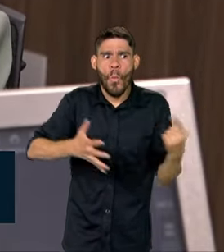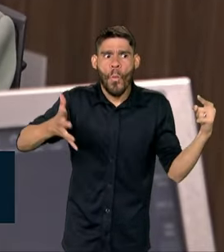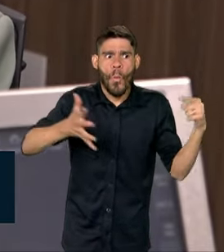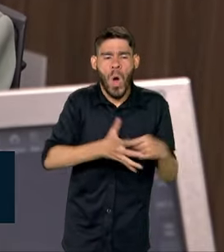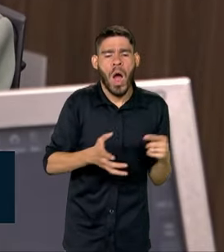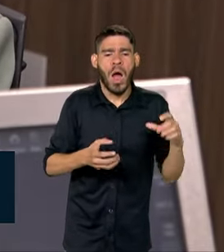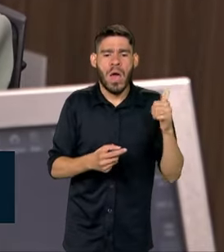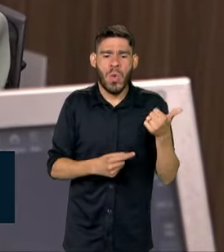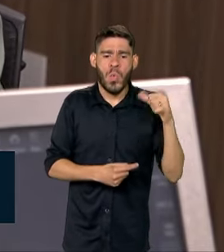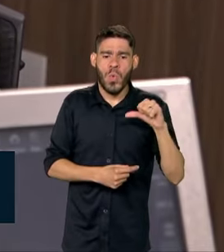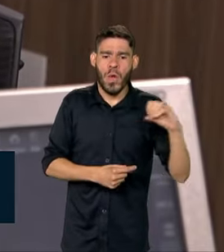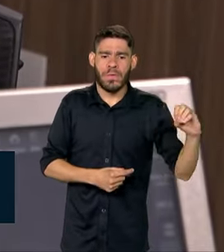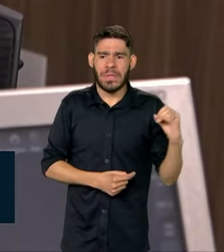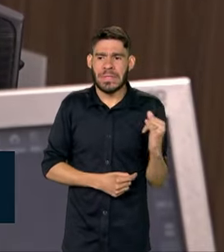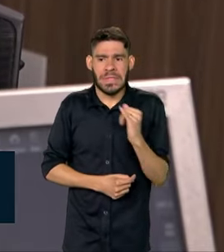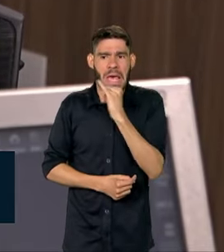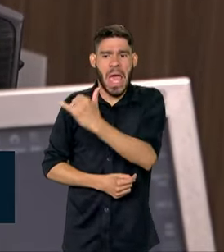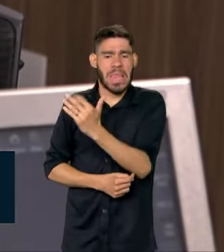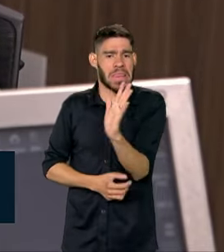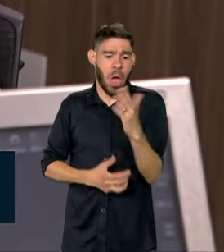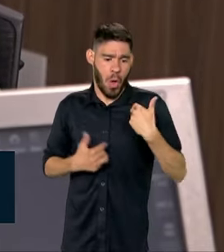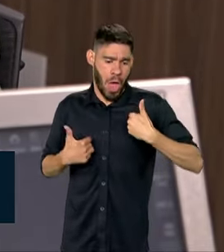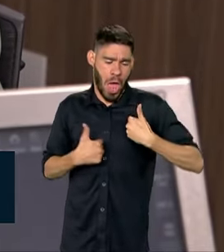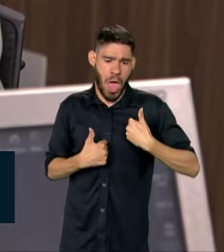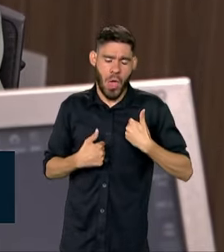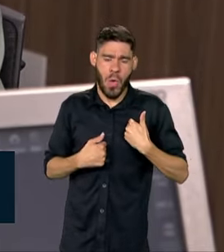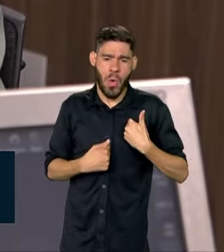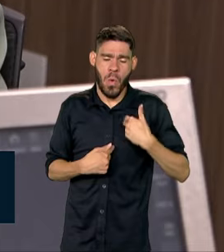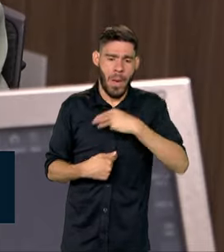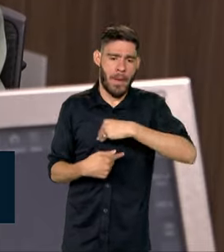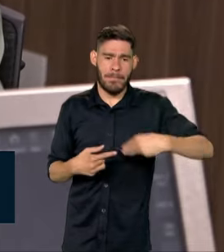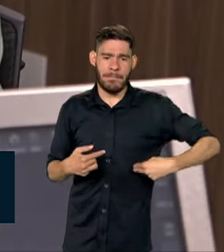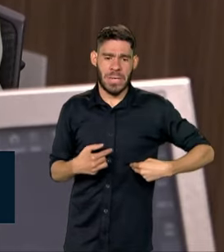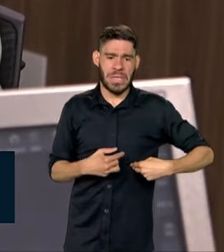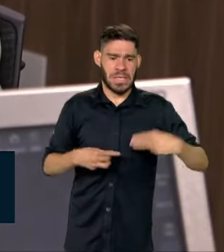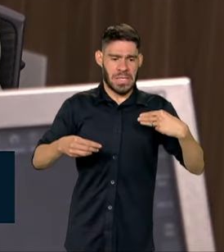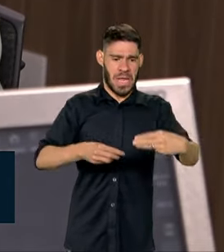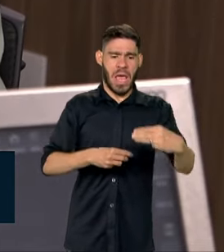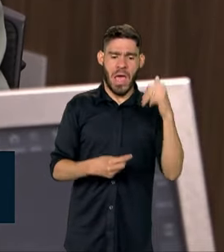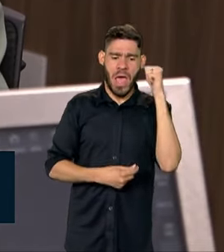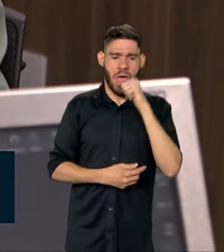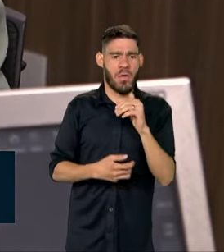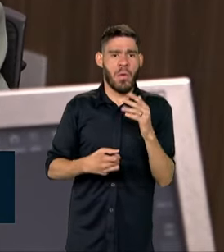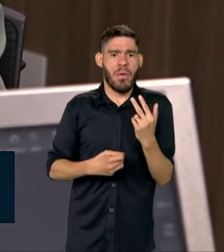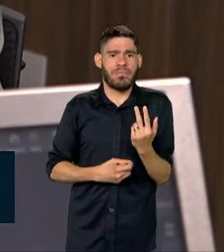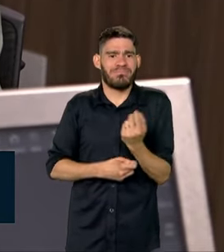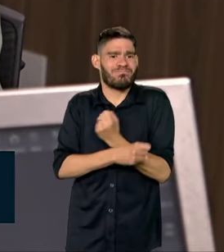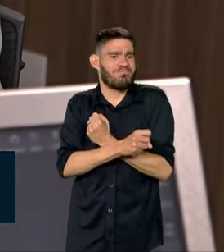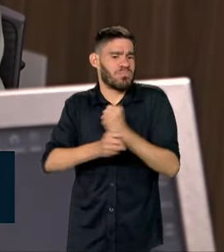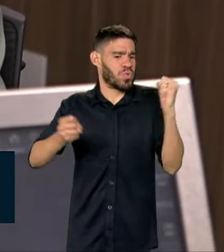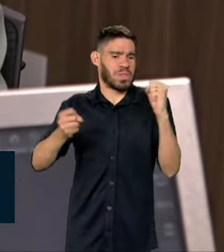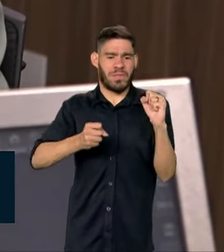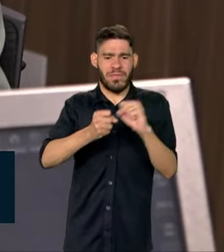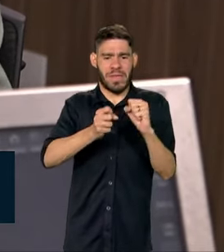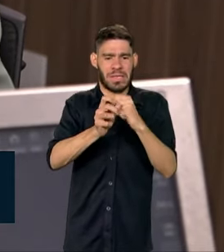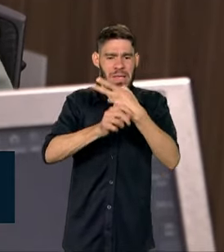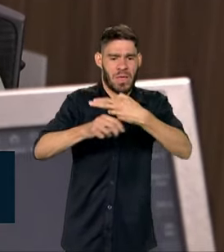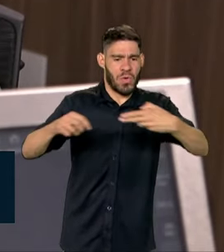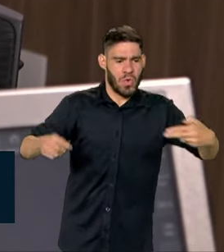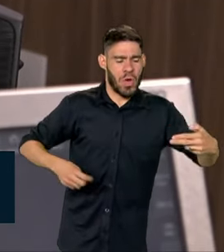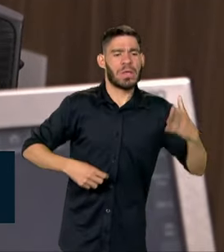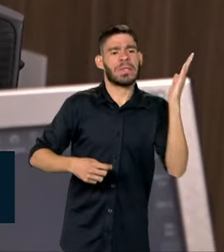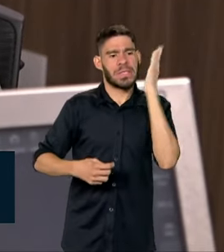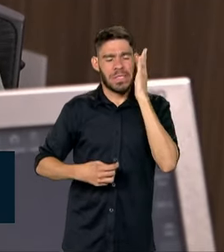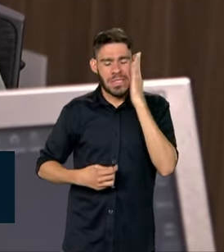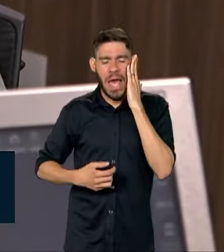não vou poder fazer nada enquanto Ministério das Mulheres. Nós precisamos ter essas informações, saber se os órgãos públicos estão